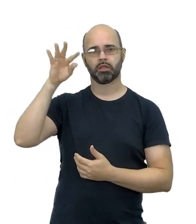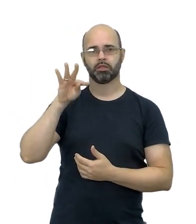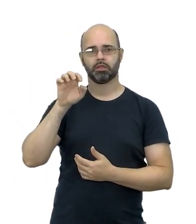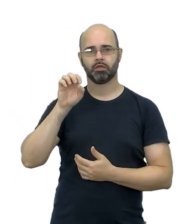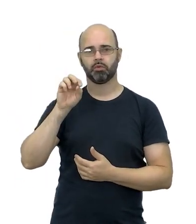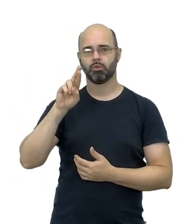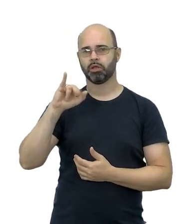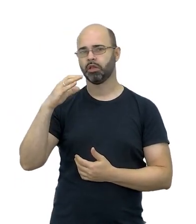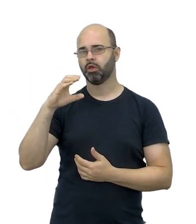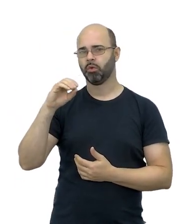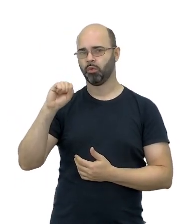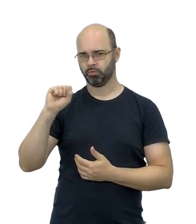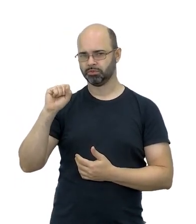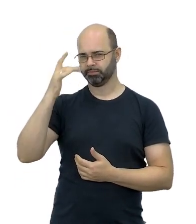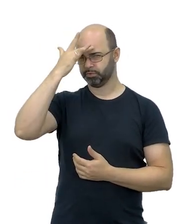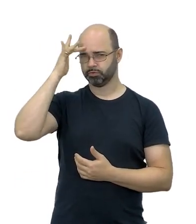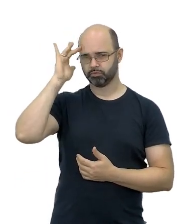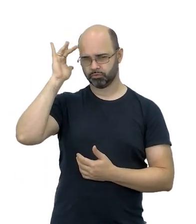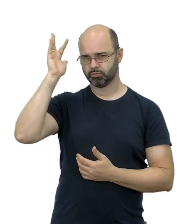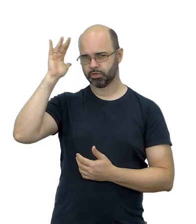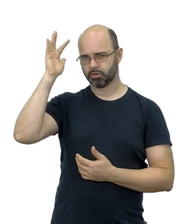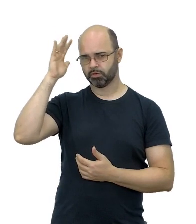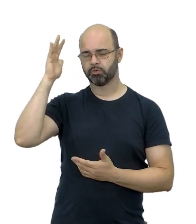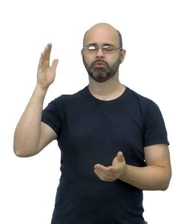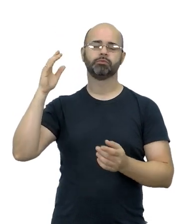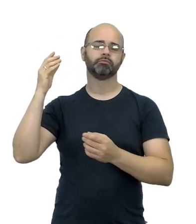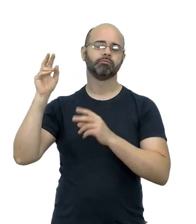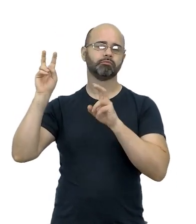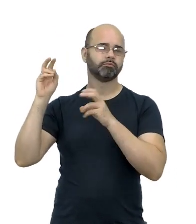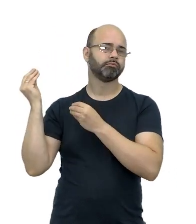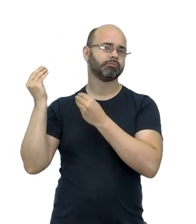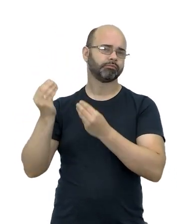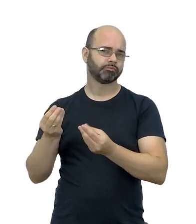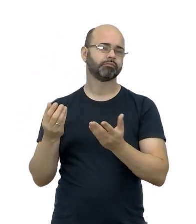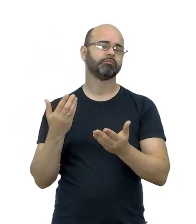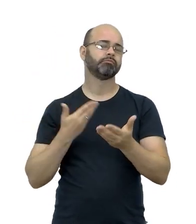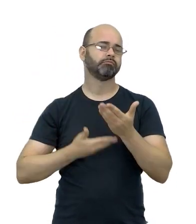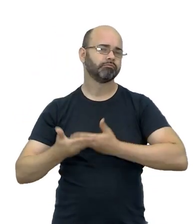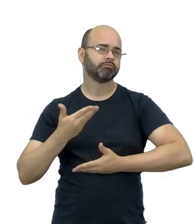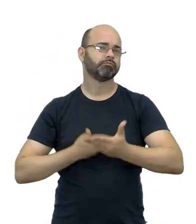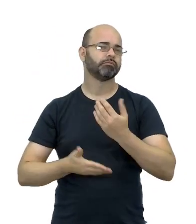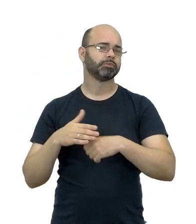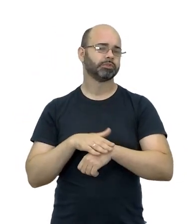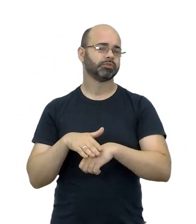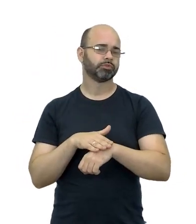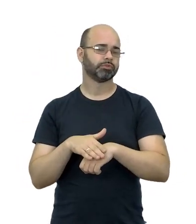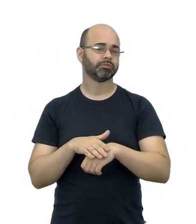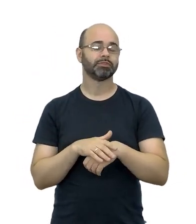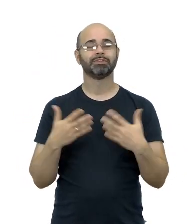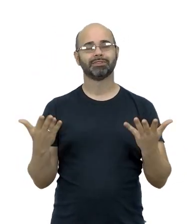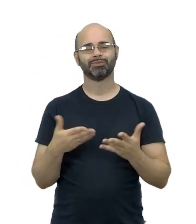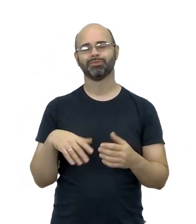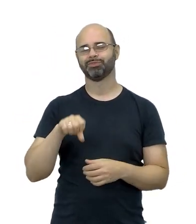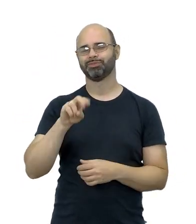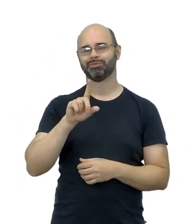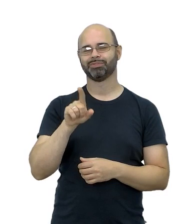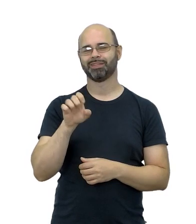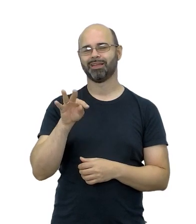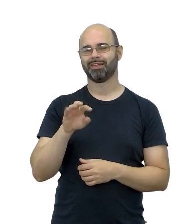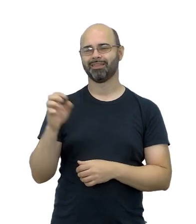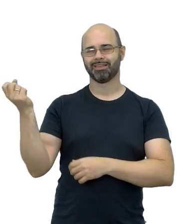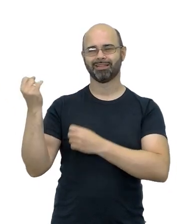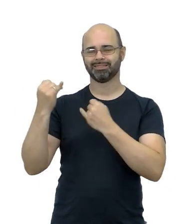conversa, a nossa pauta formativa, Fredental, Pontes, Serrazina e o casal Van Hille. E agora a Suzete está com vocês aí